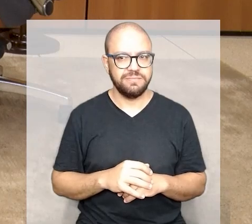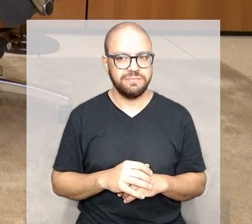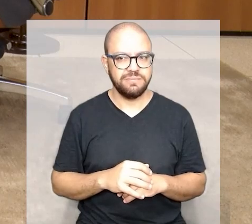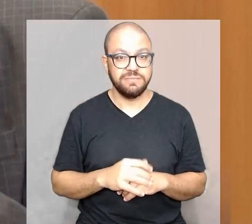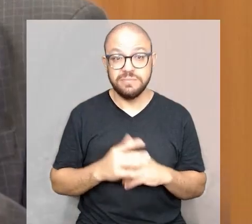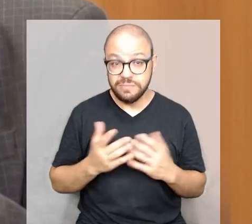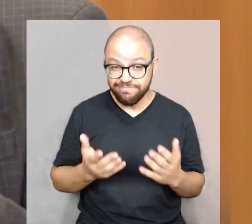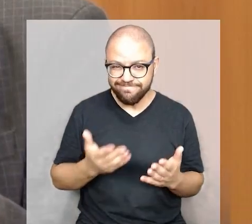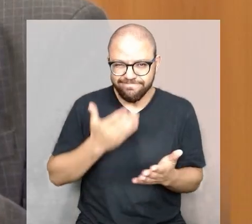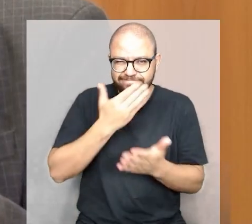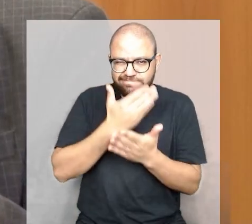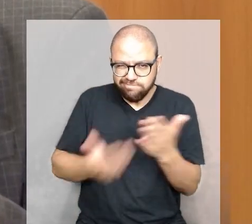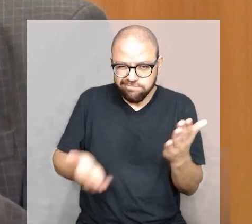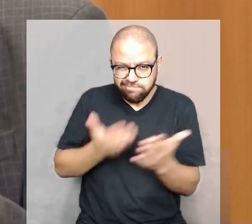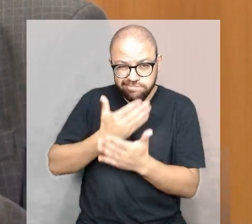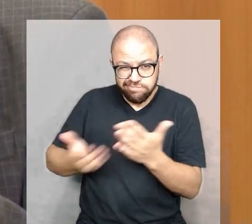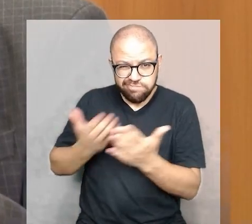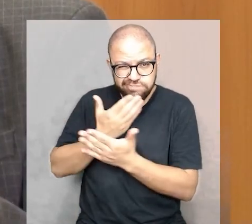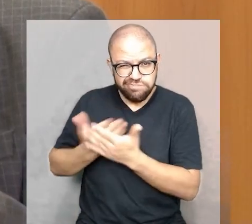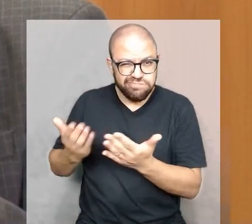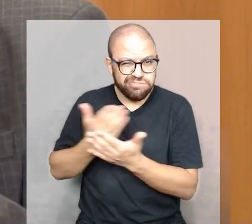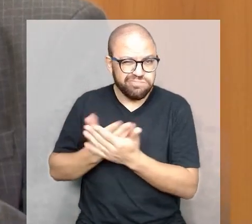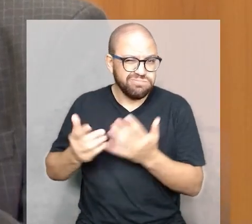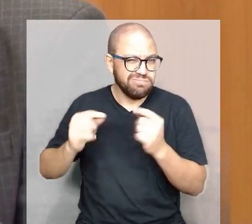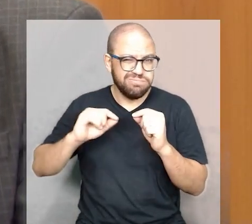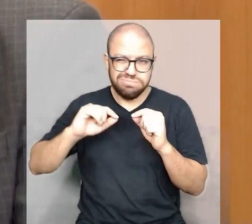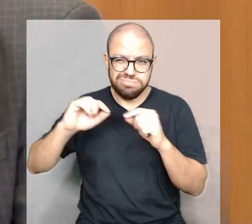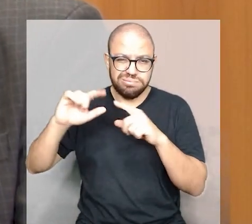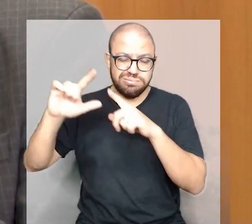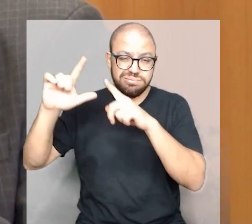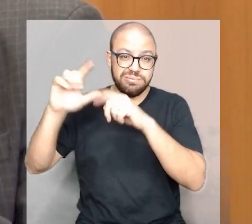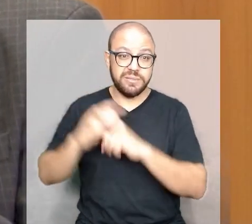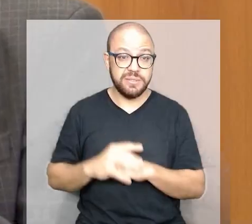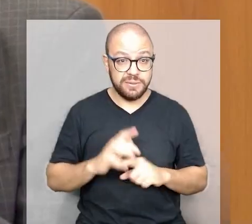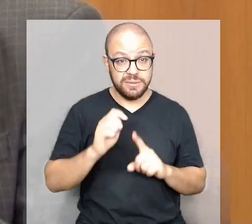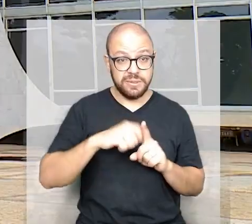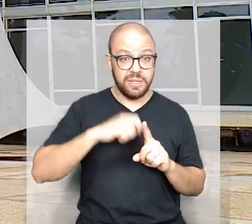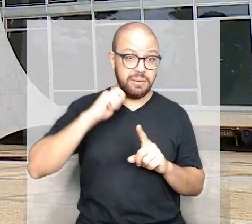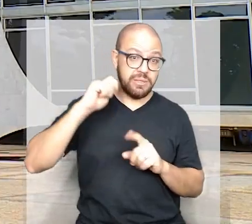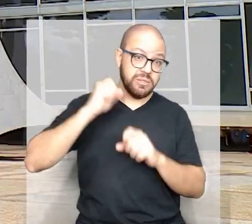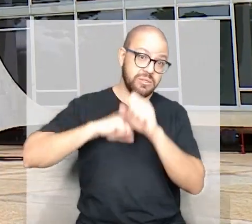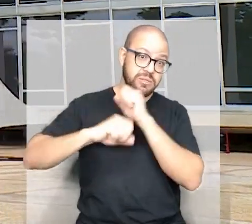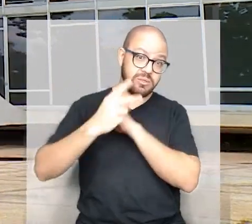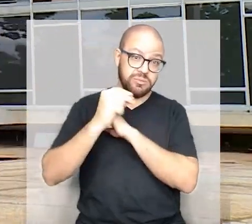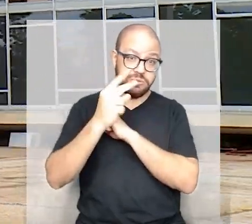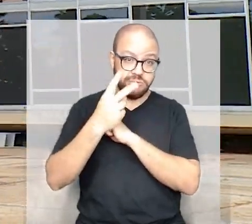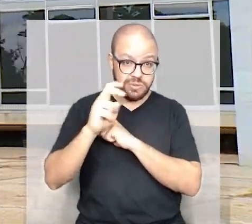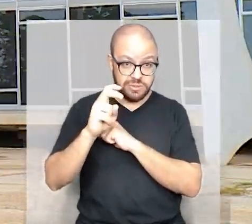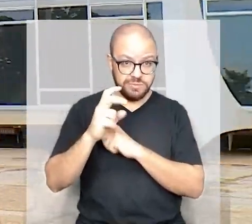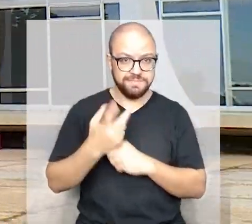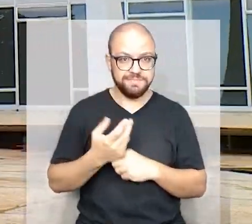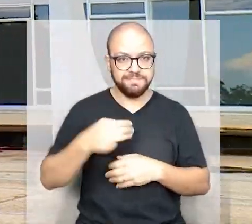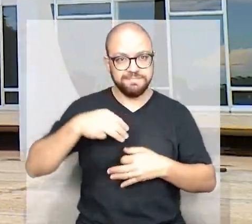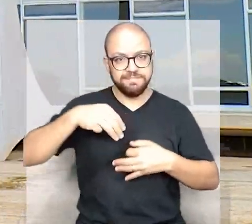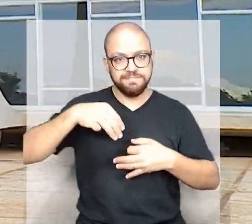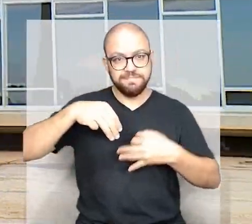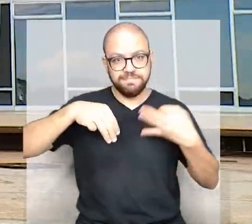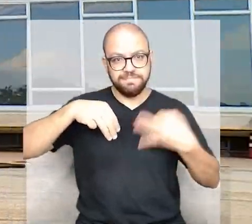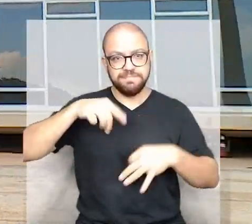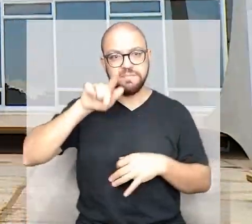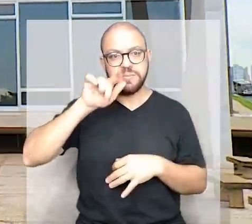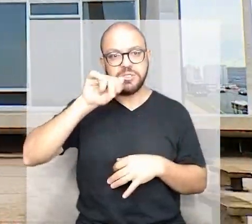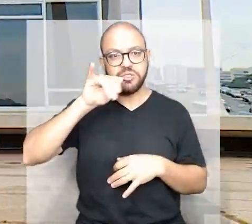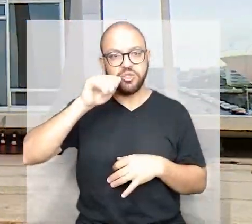Então, o prejuízo que isso vai gerar é muito grande. Em abril de 2025, o ministro Gilmar